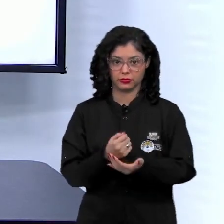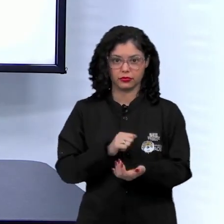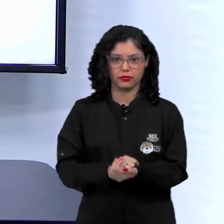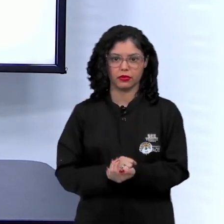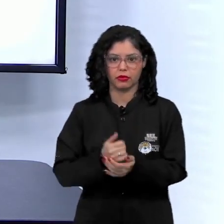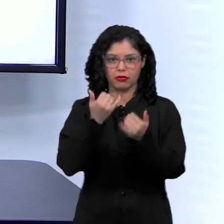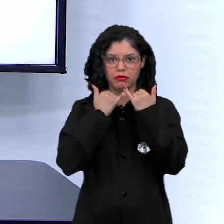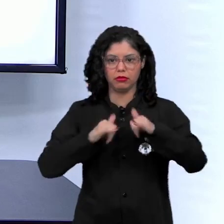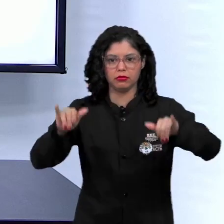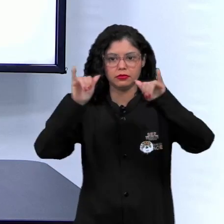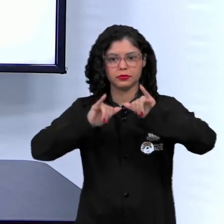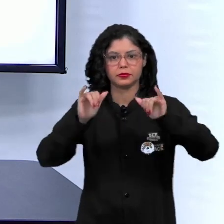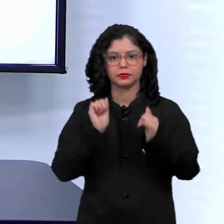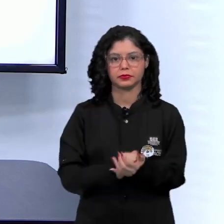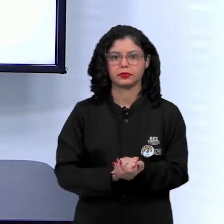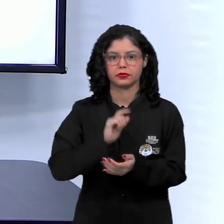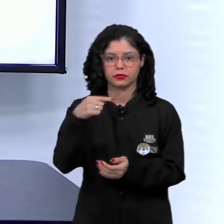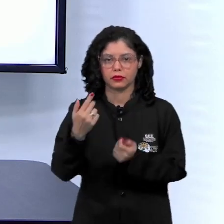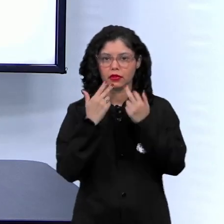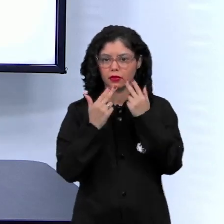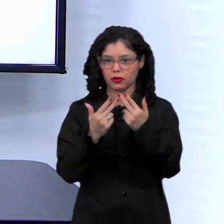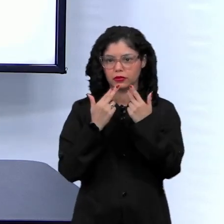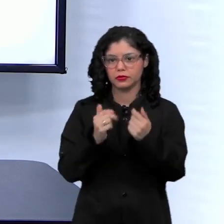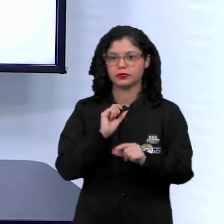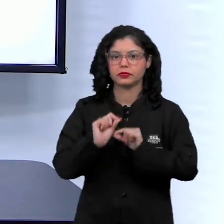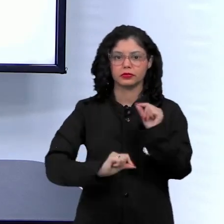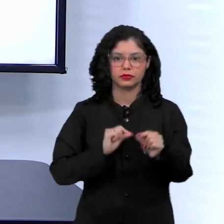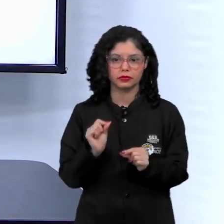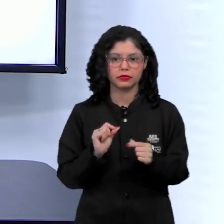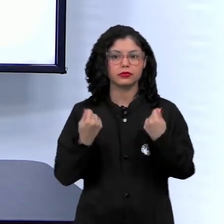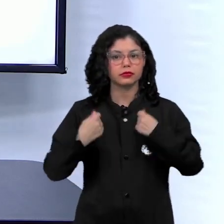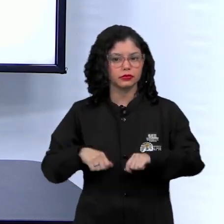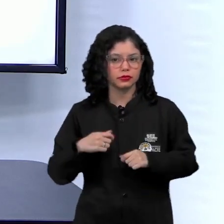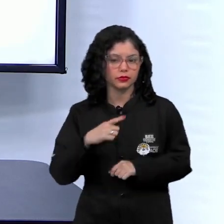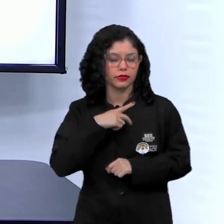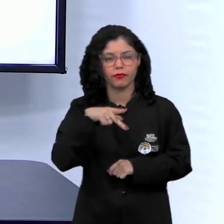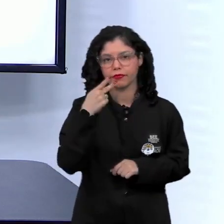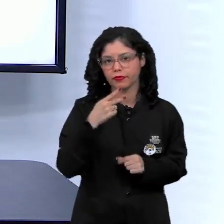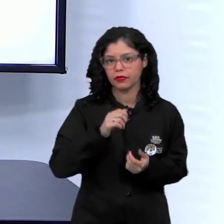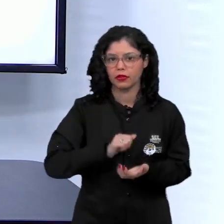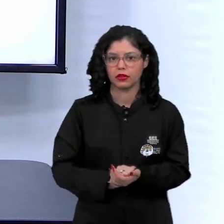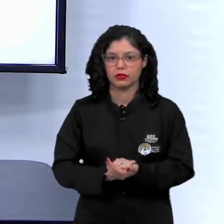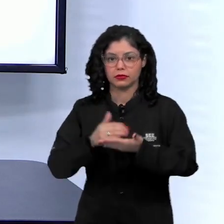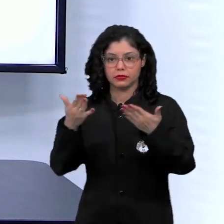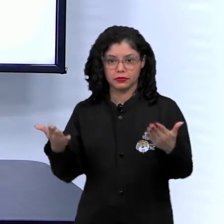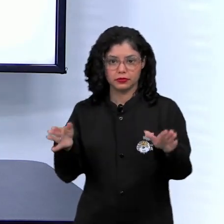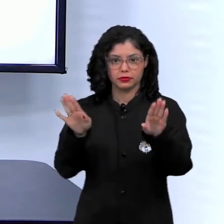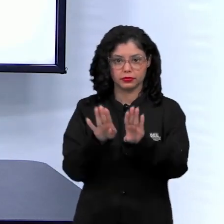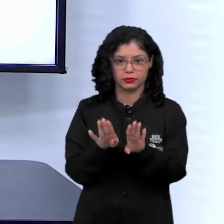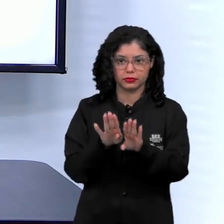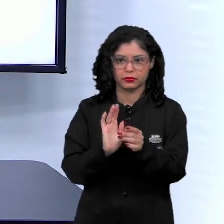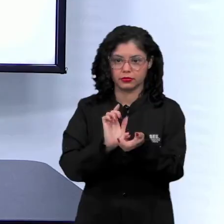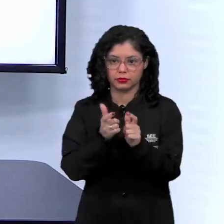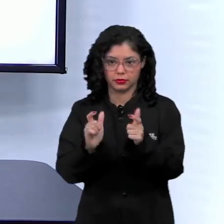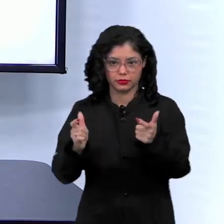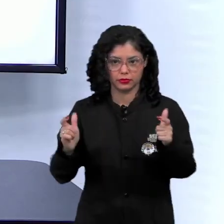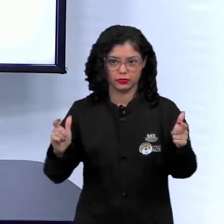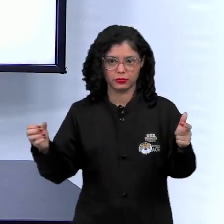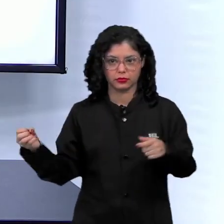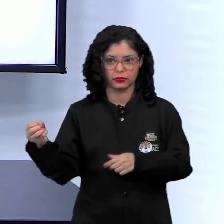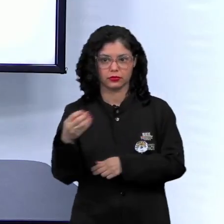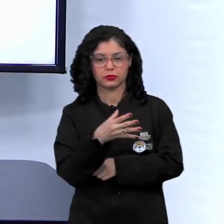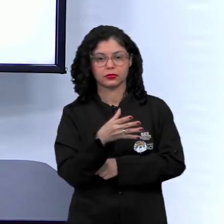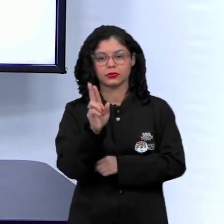e avisava, dizia ali a notícia, o que queria dizer. E também foi crescendo